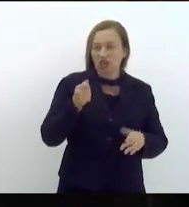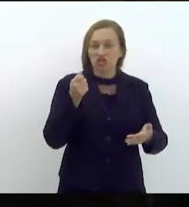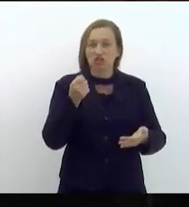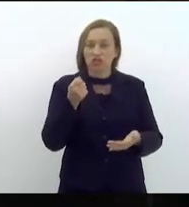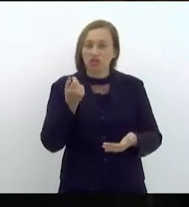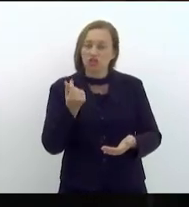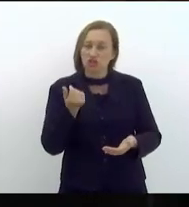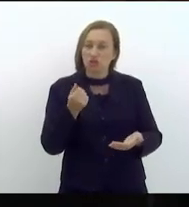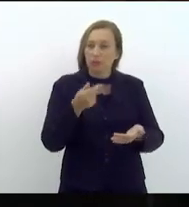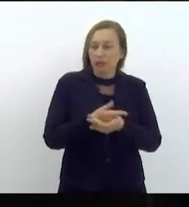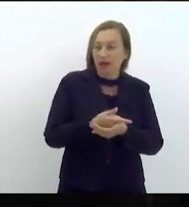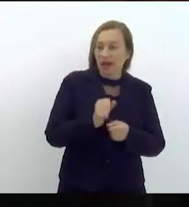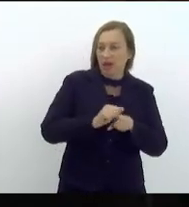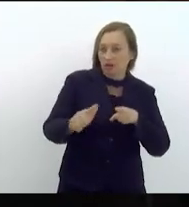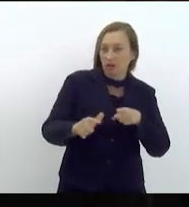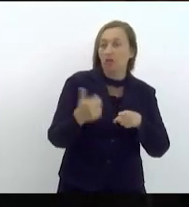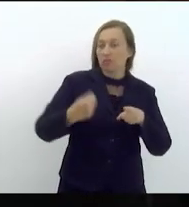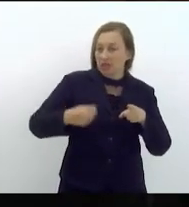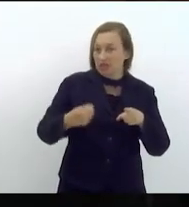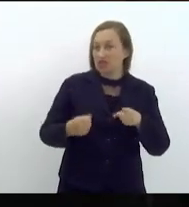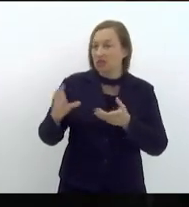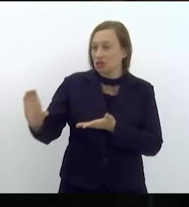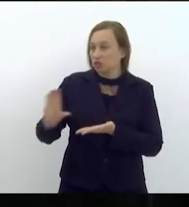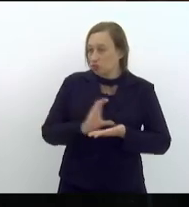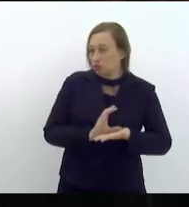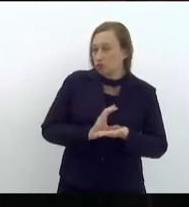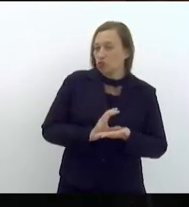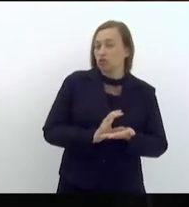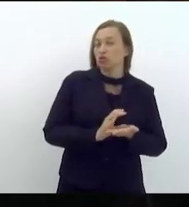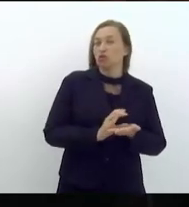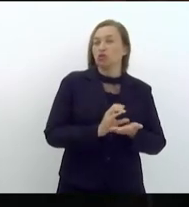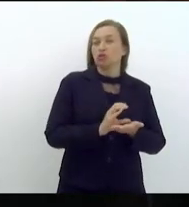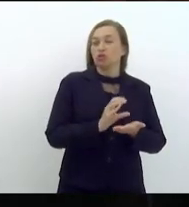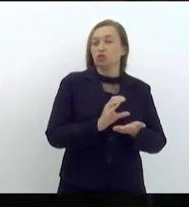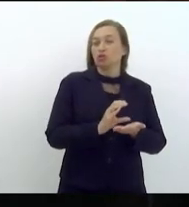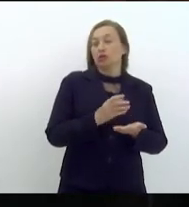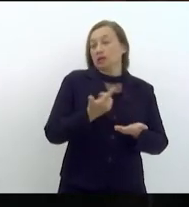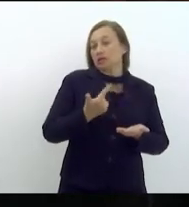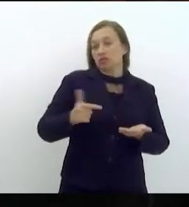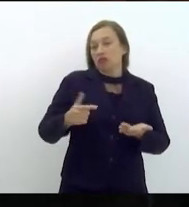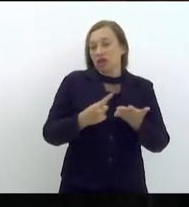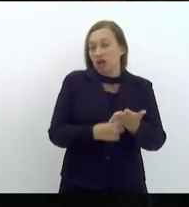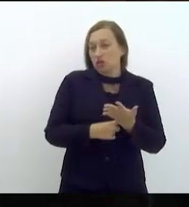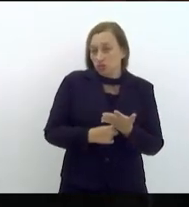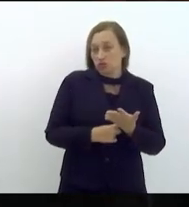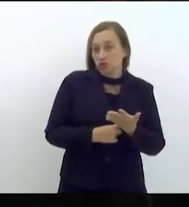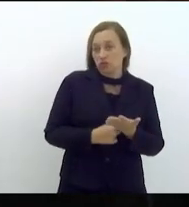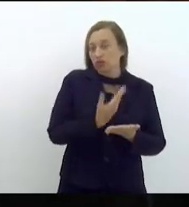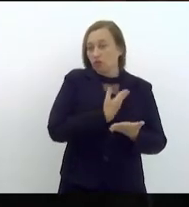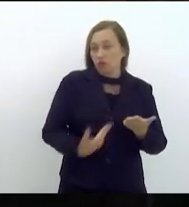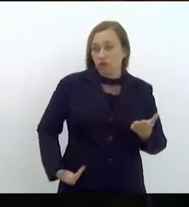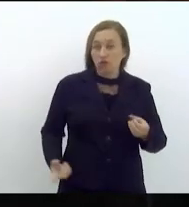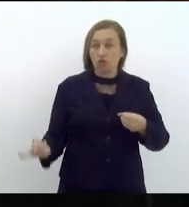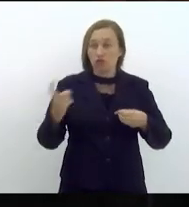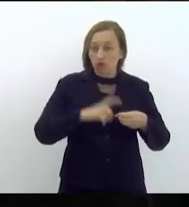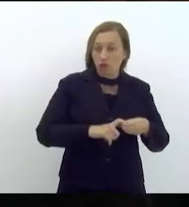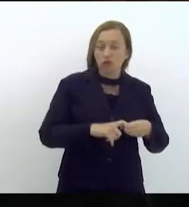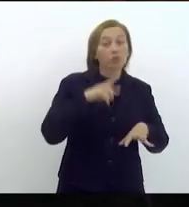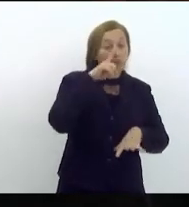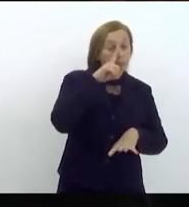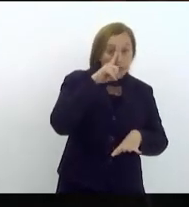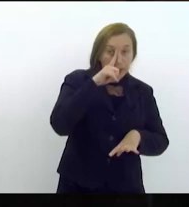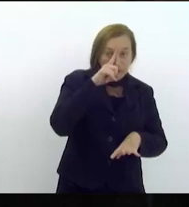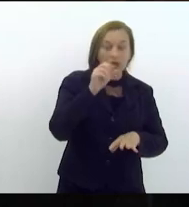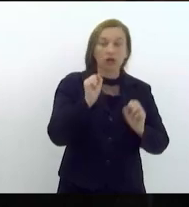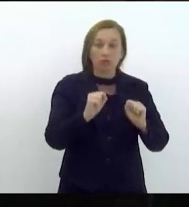o aluguel ela precisa do aluguel social e se ela não tem ajuda dos governos ela volta para o risco e se ela volta para o risco ela